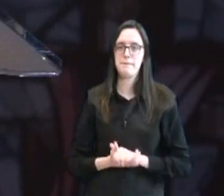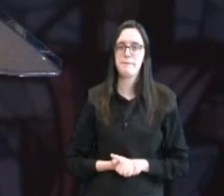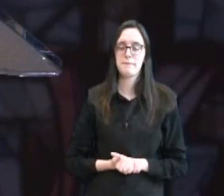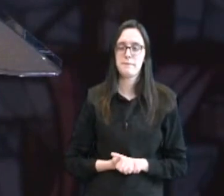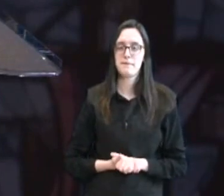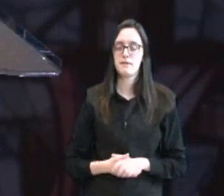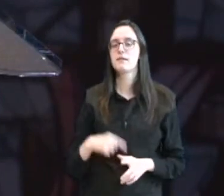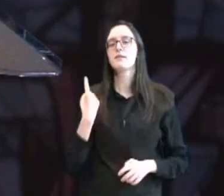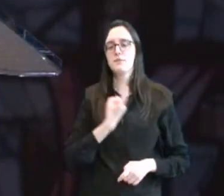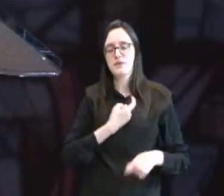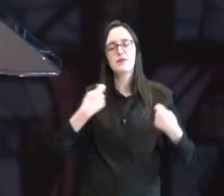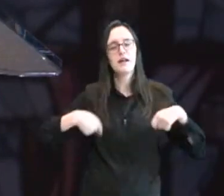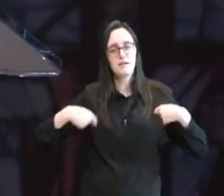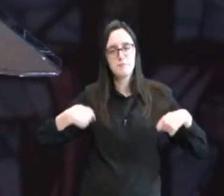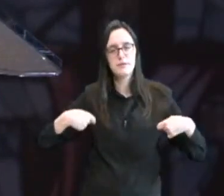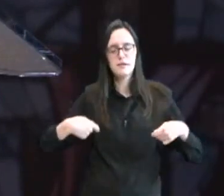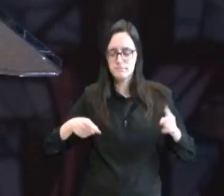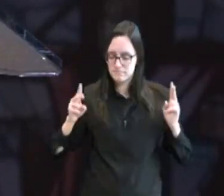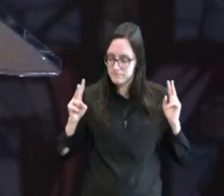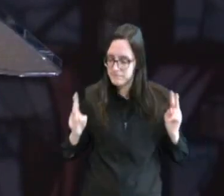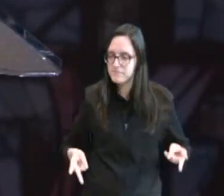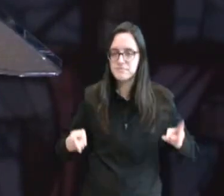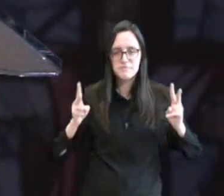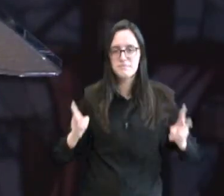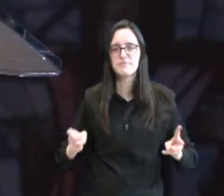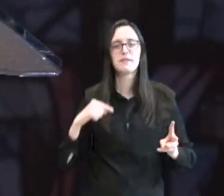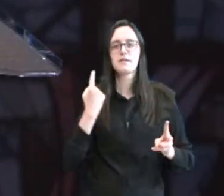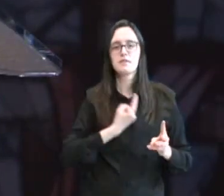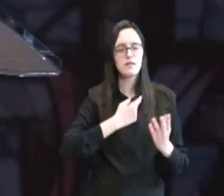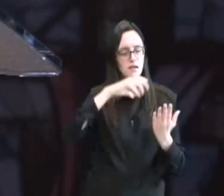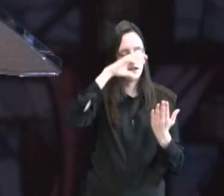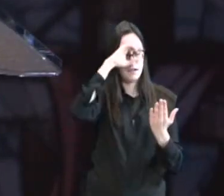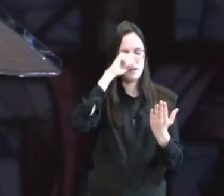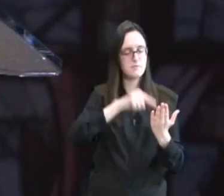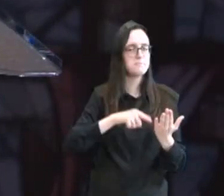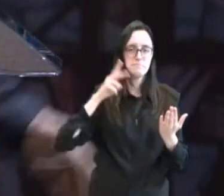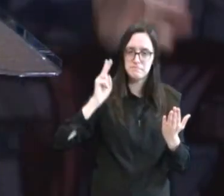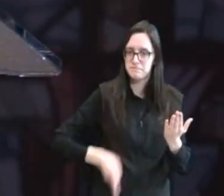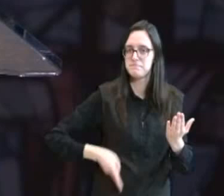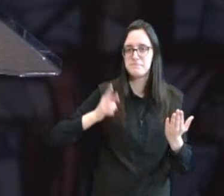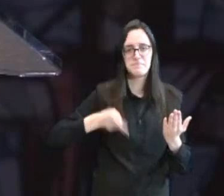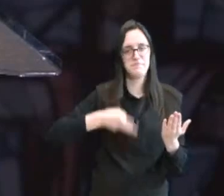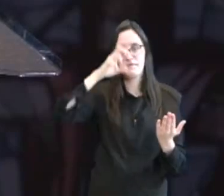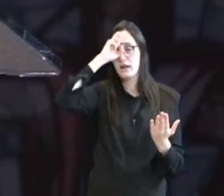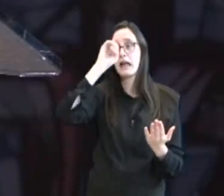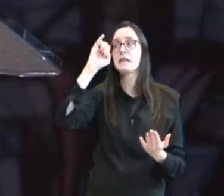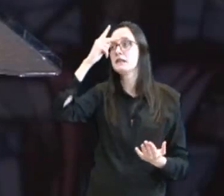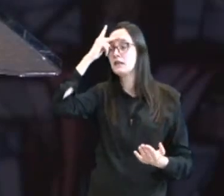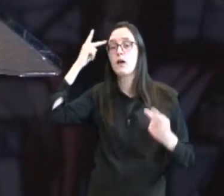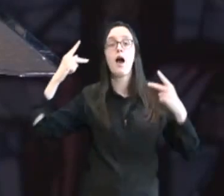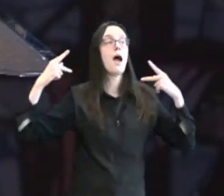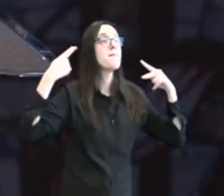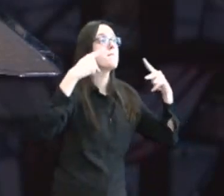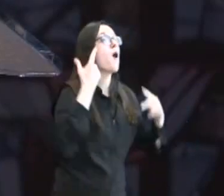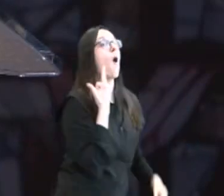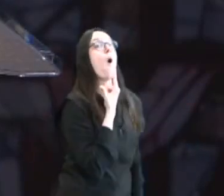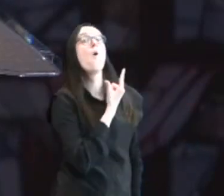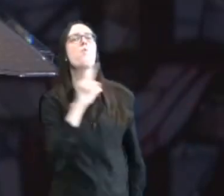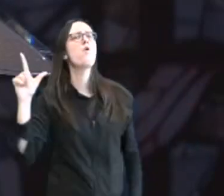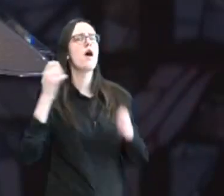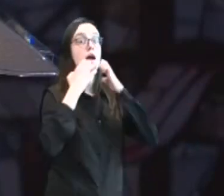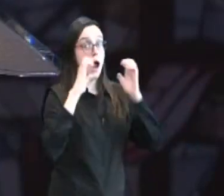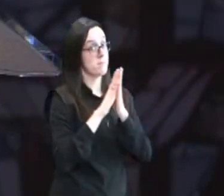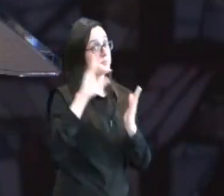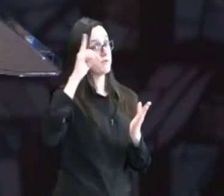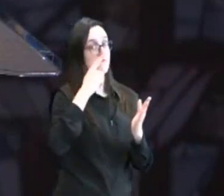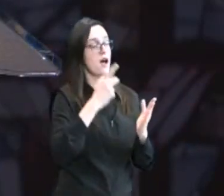E precisamos permanecer naquilo que nós temos aprendido. Se alguém pregar-vos um outro evangelho, diz a